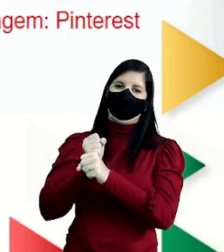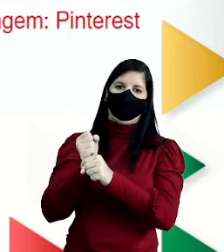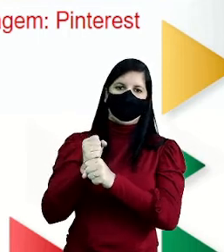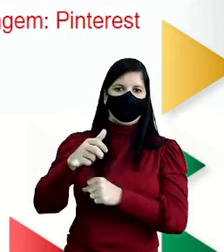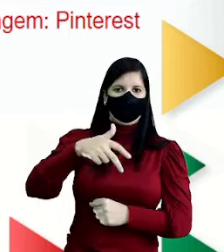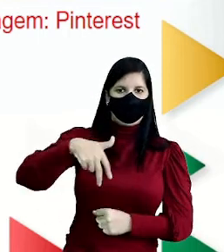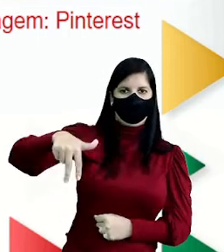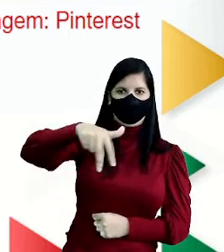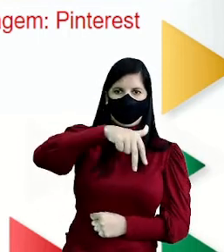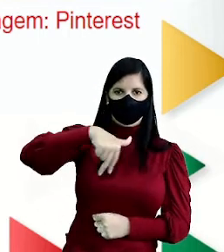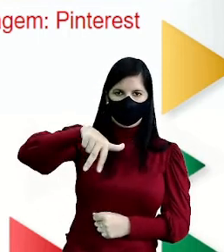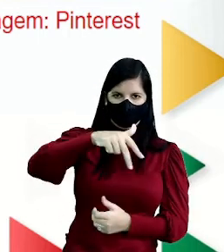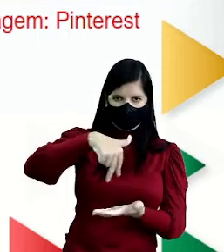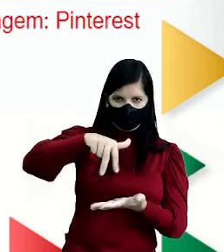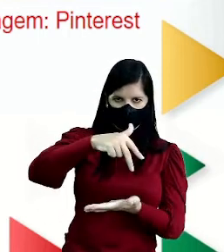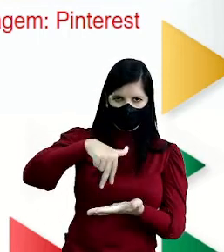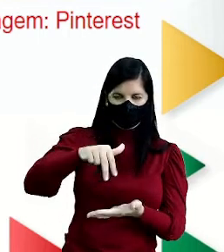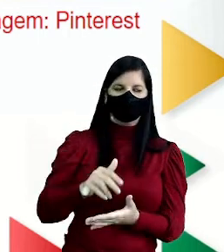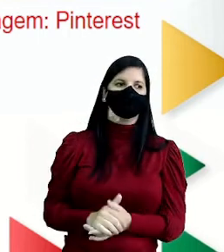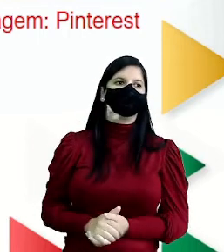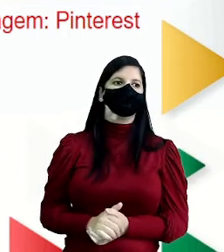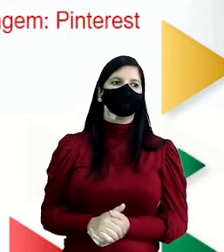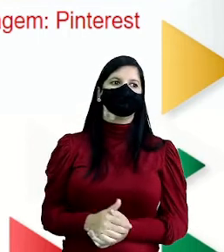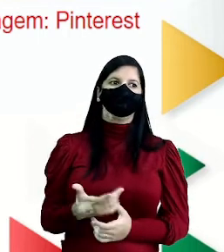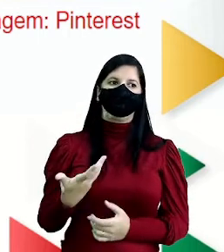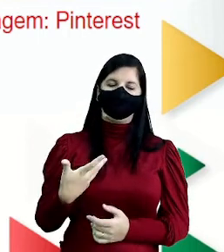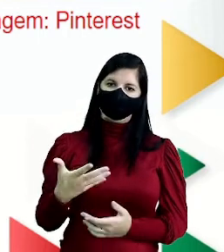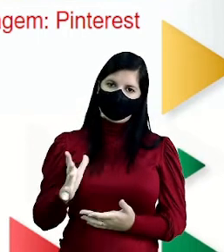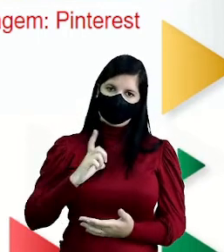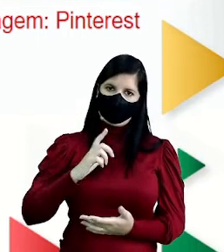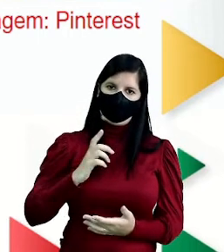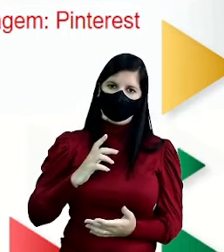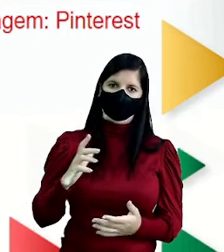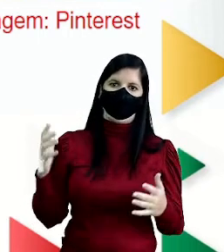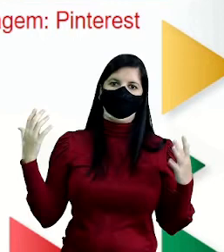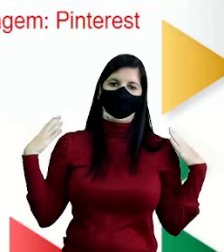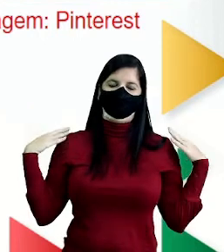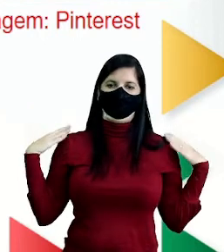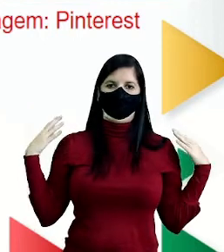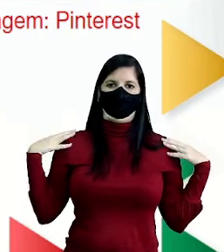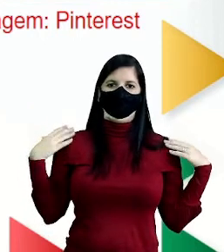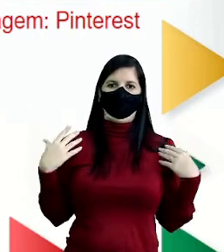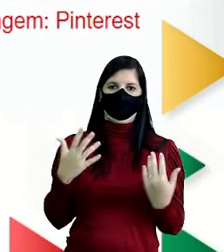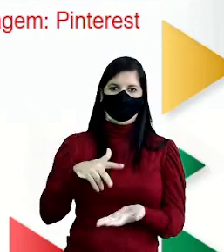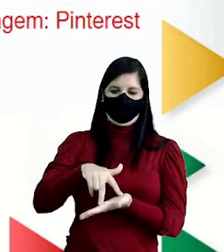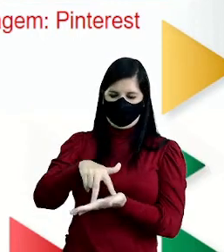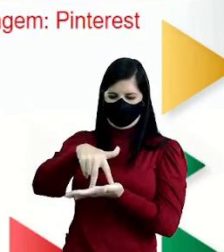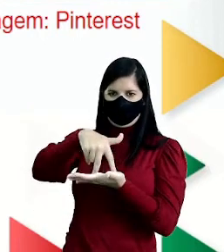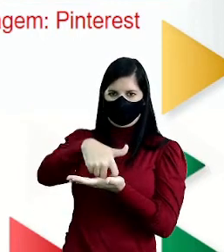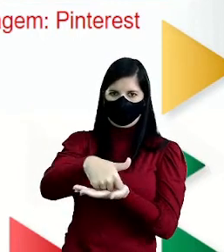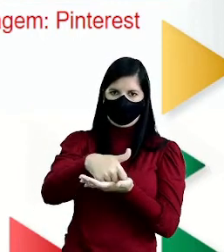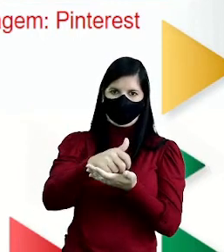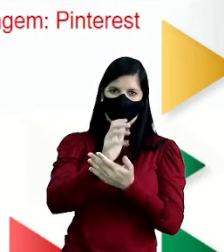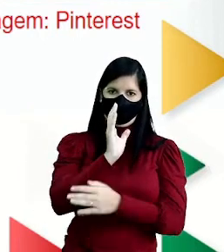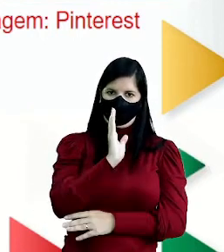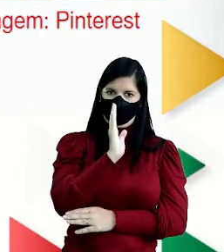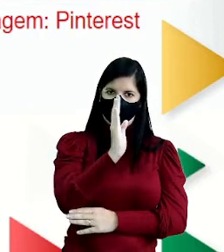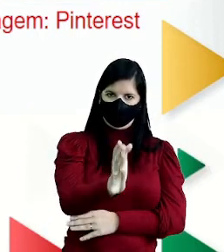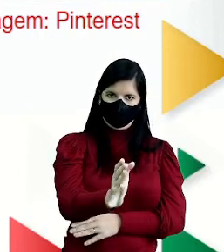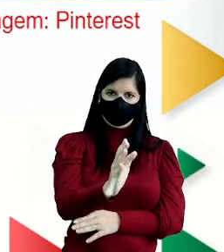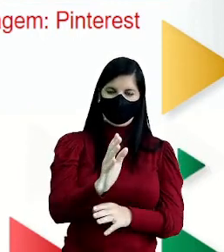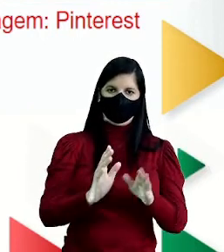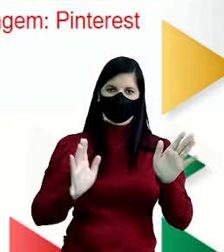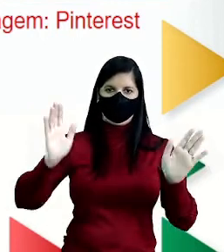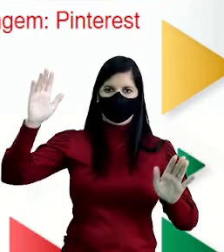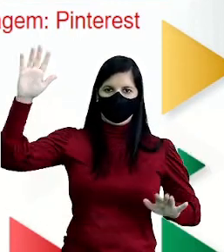né? Devadasis significa dançarinas, né? Costas retas e joelhos flexionados, voltados para fora, com gestos graciosos